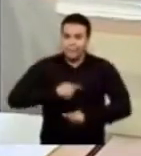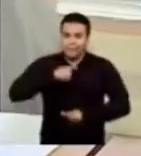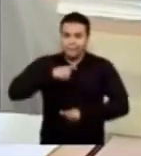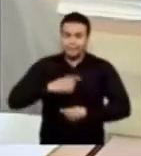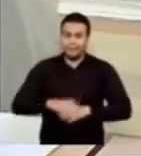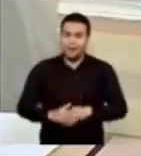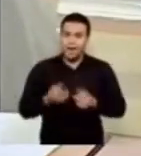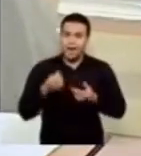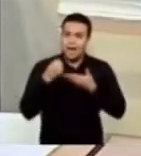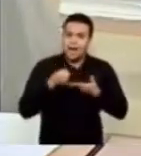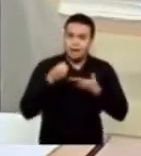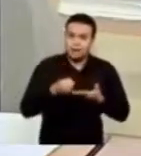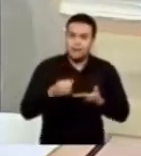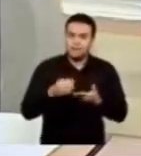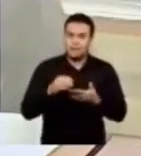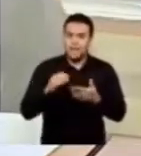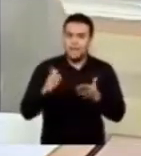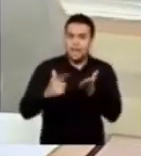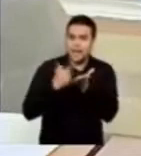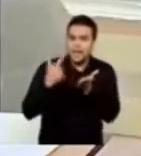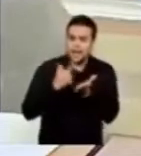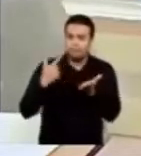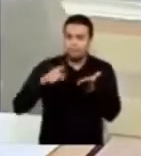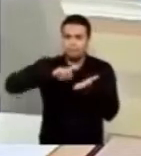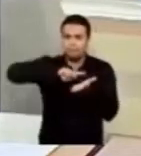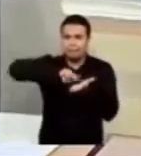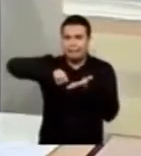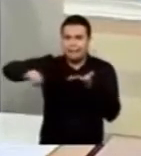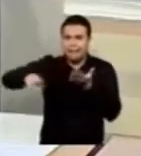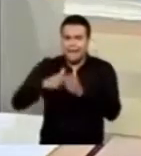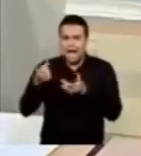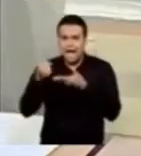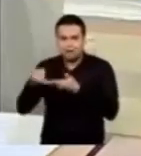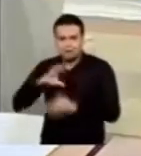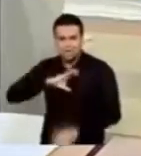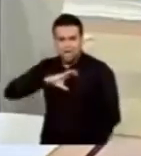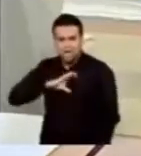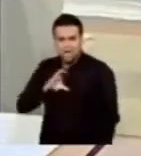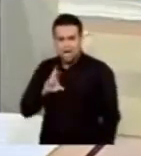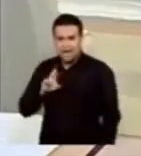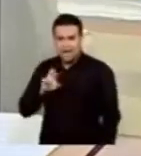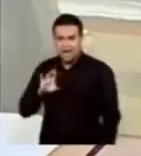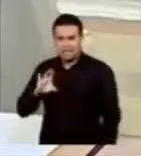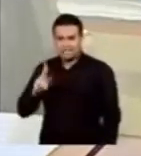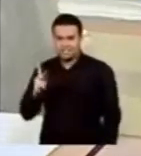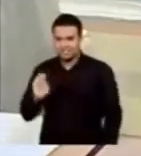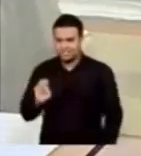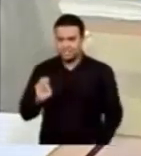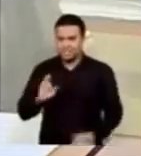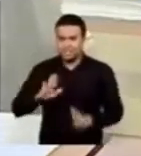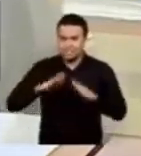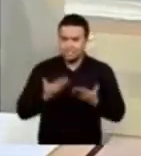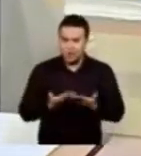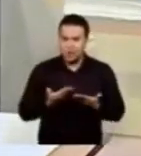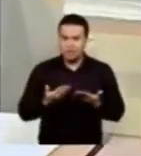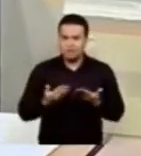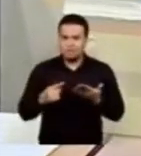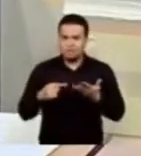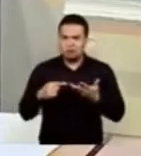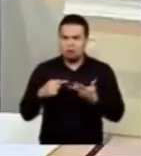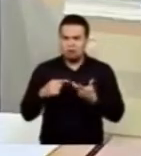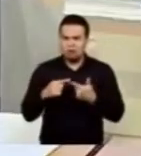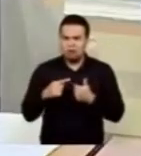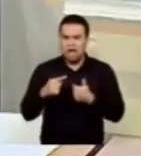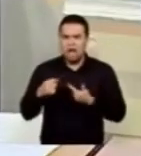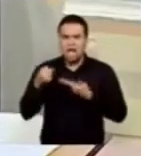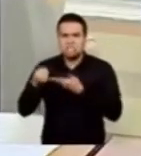auxílio livro, auxílio isso e auxílio aquilo, auxílio creche, auxílio escola e o diabo contra a Lomã.